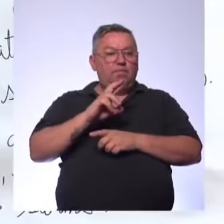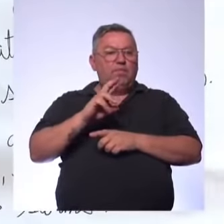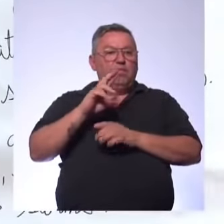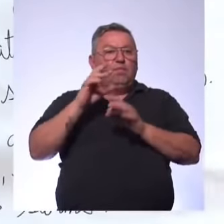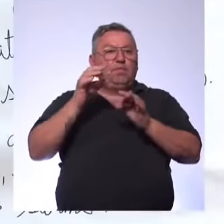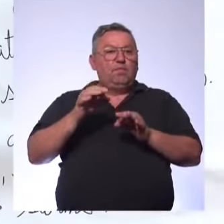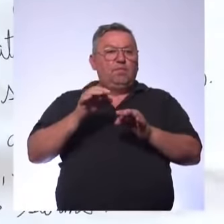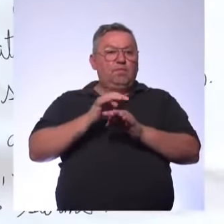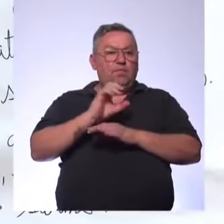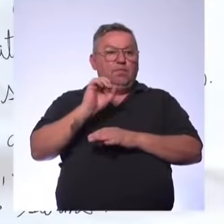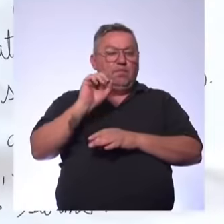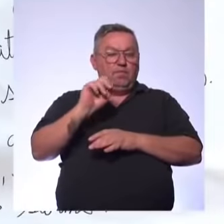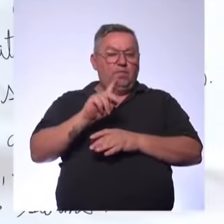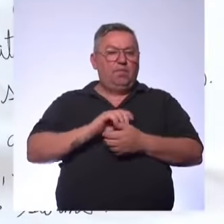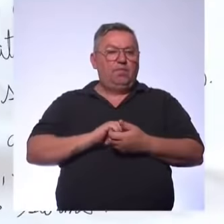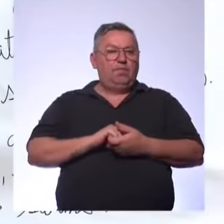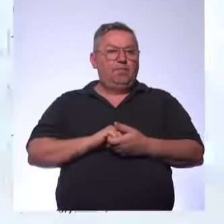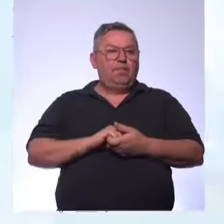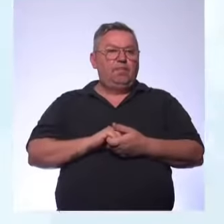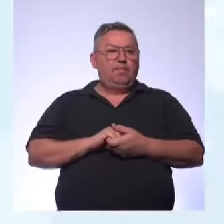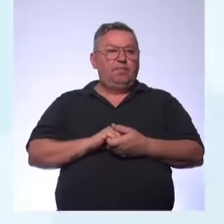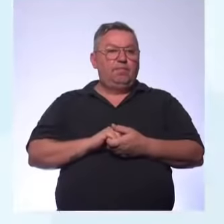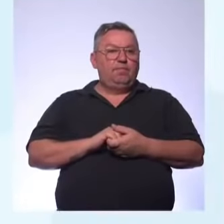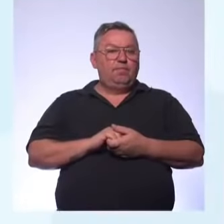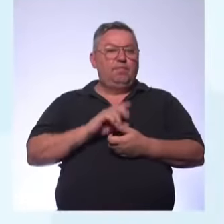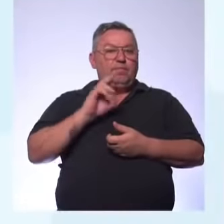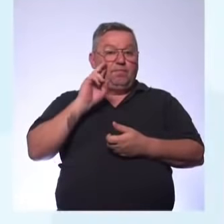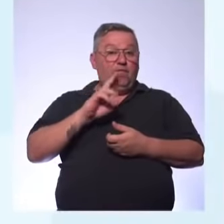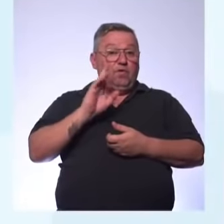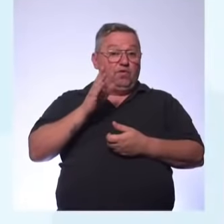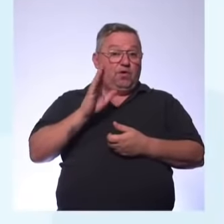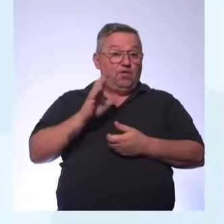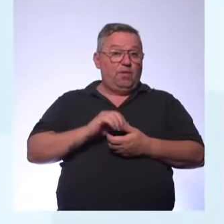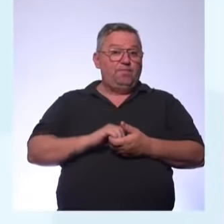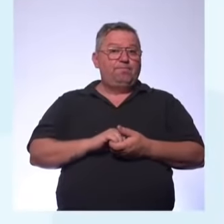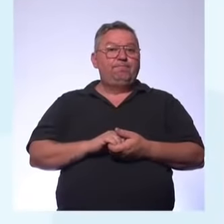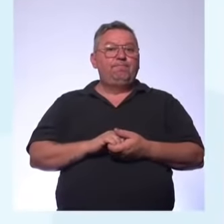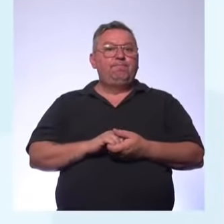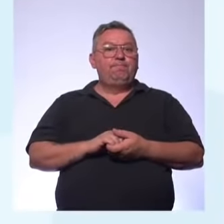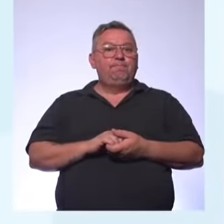resposta completa, ok? Tá? See you later, te vejo daqui a pouco.